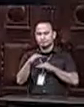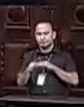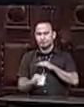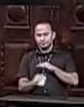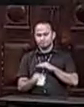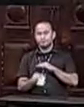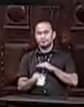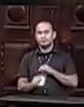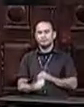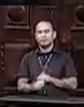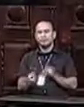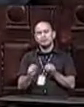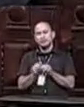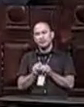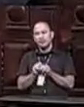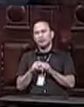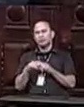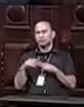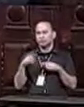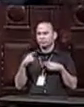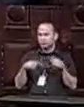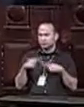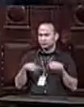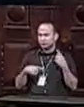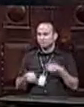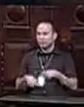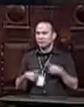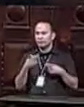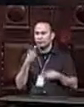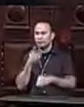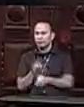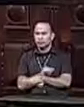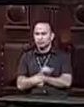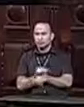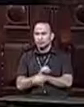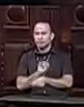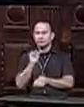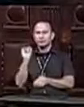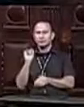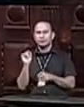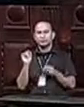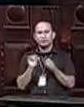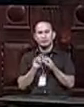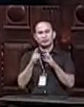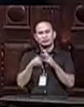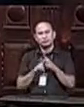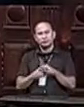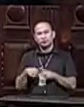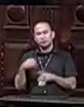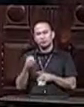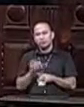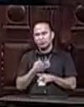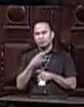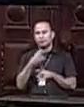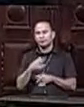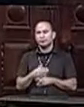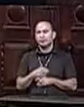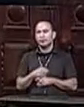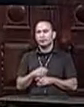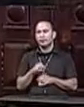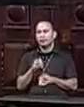isso, fizemos a audiência discutindo um projeto de lei que propõe a manutenção da atual política até